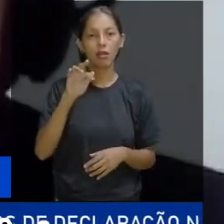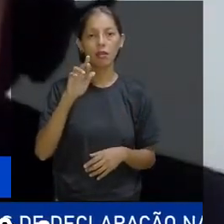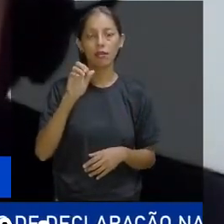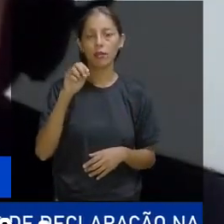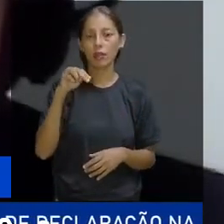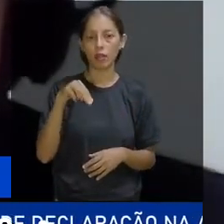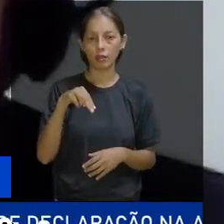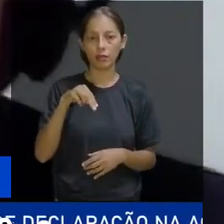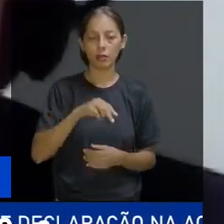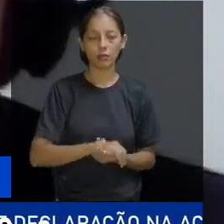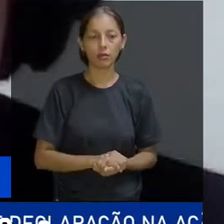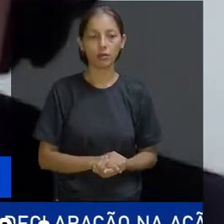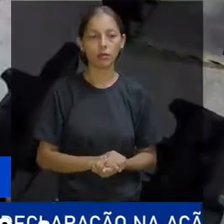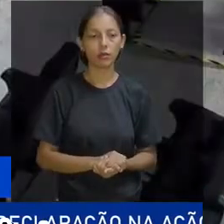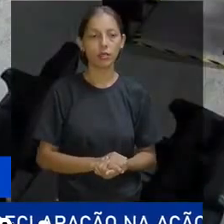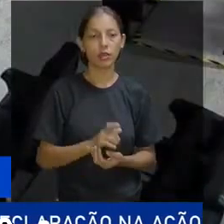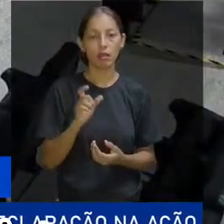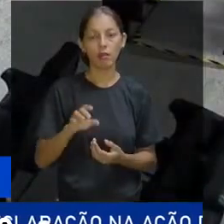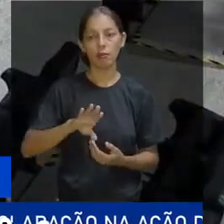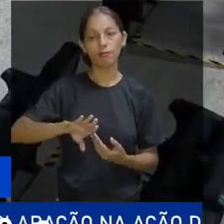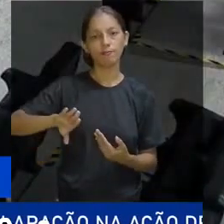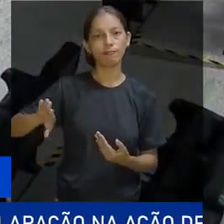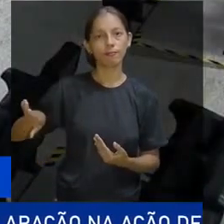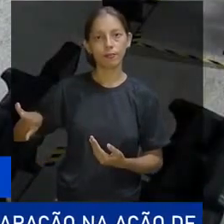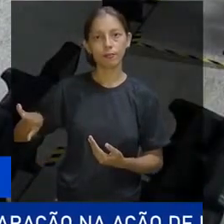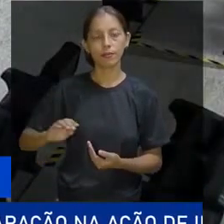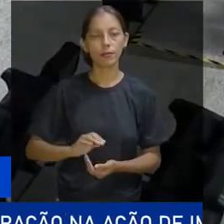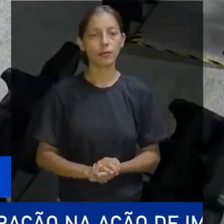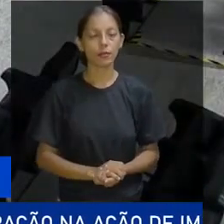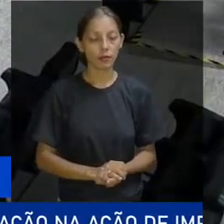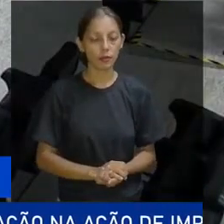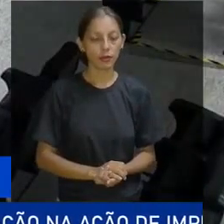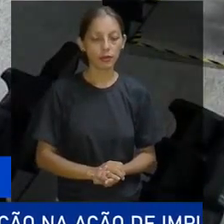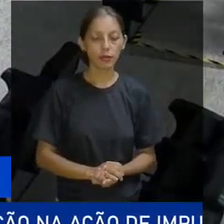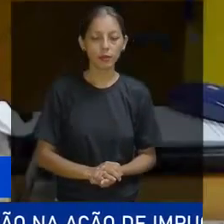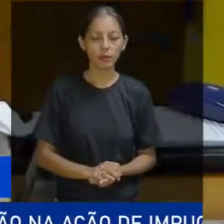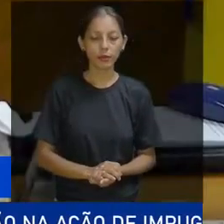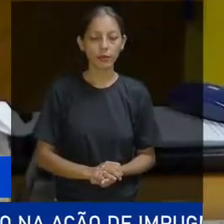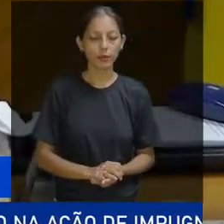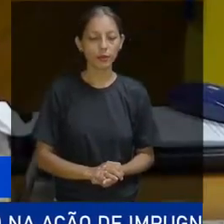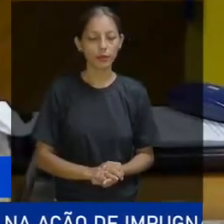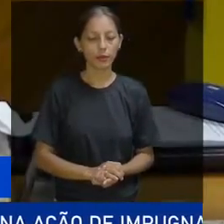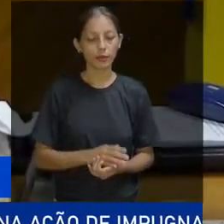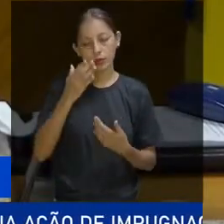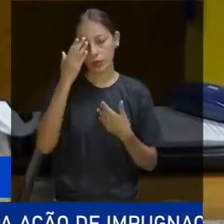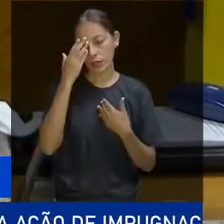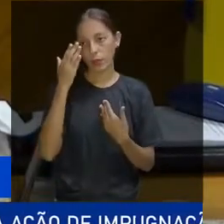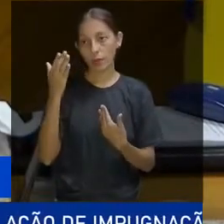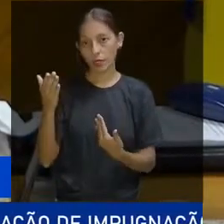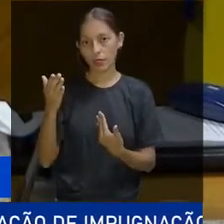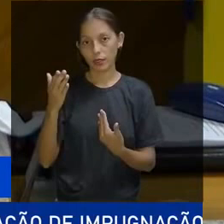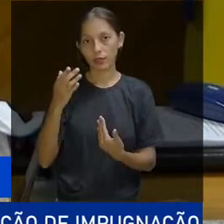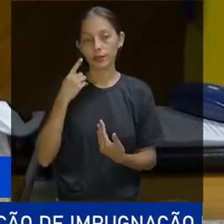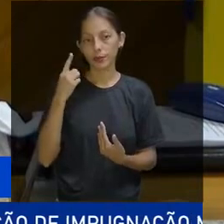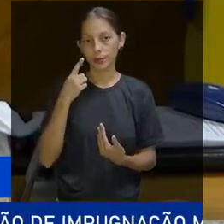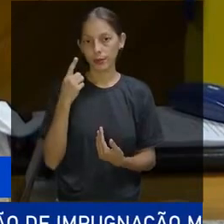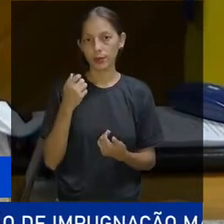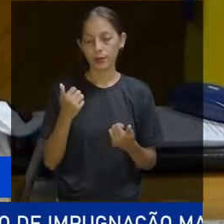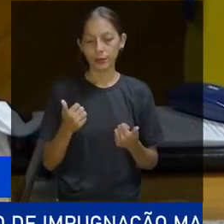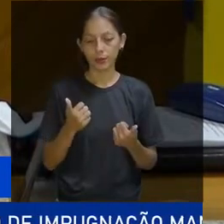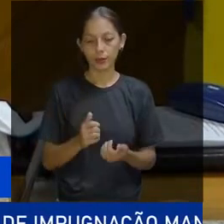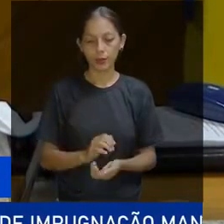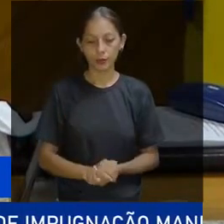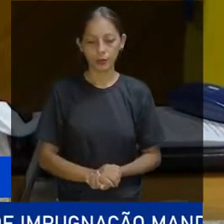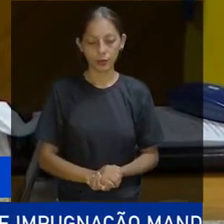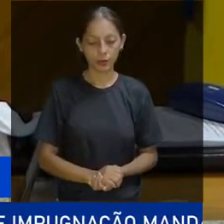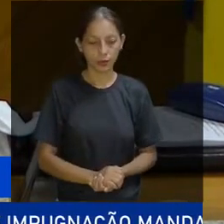pela escuta atenta de Vossas Excelências. Nós é que agradecemos, doutor Vladimir, sempre bom tê-lo conosco. Então, vamos